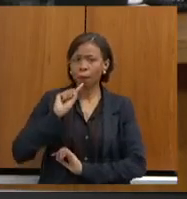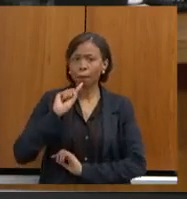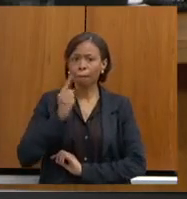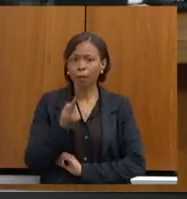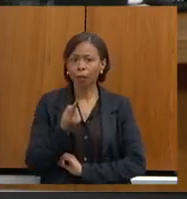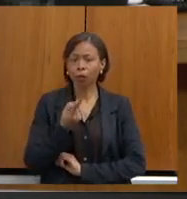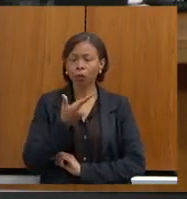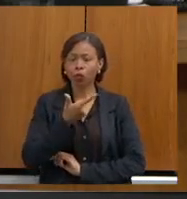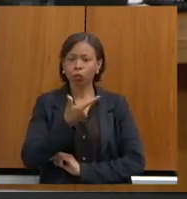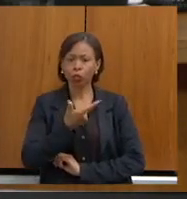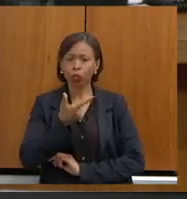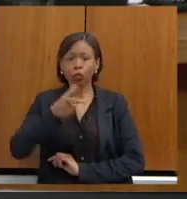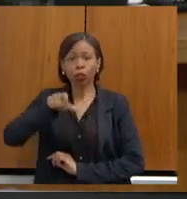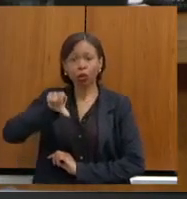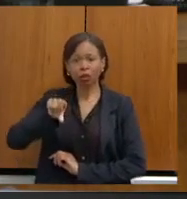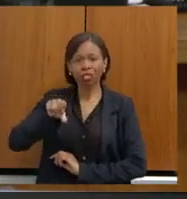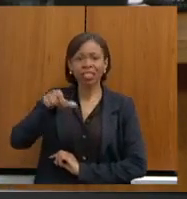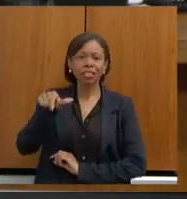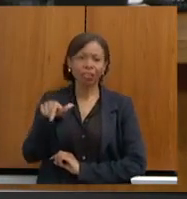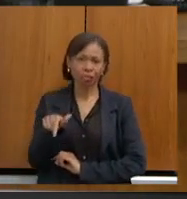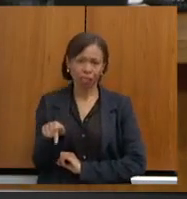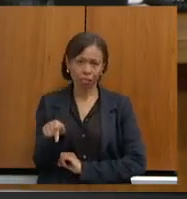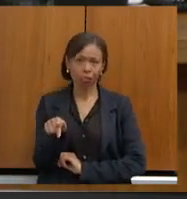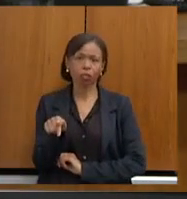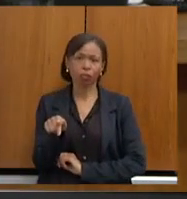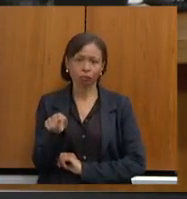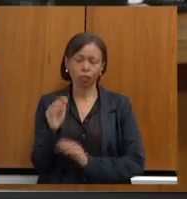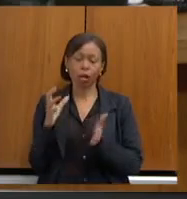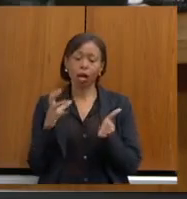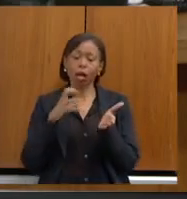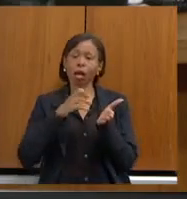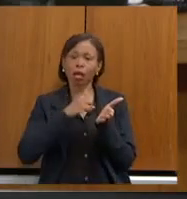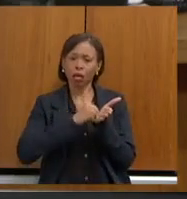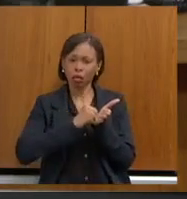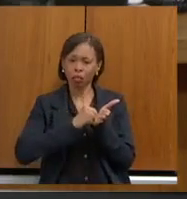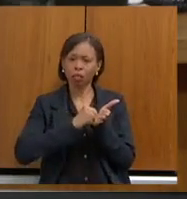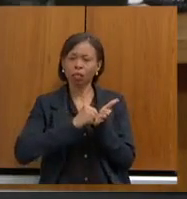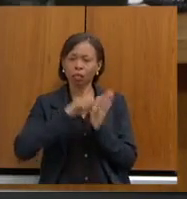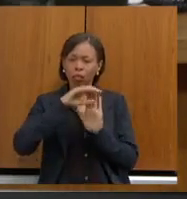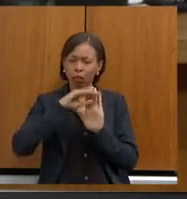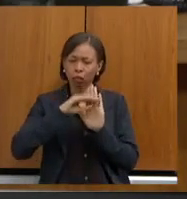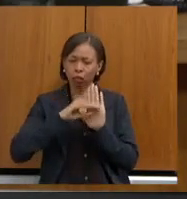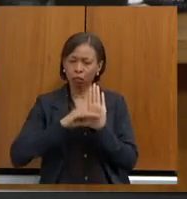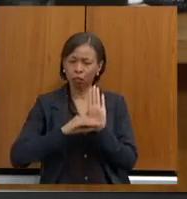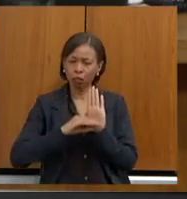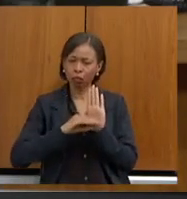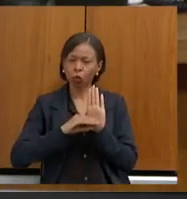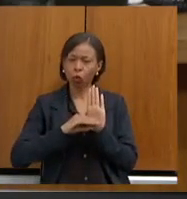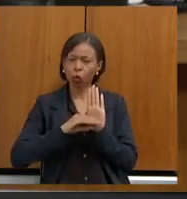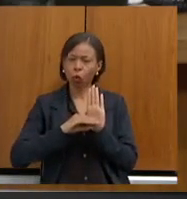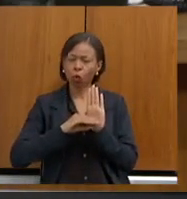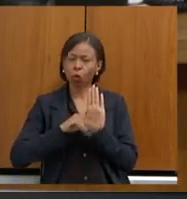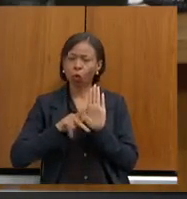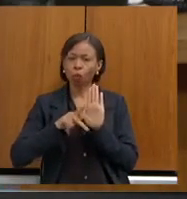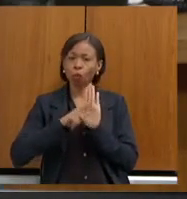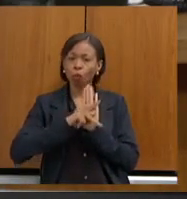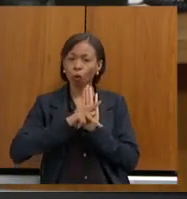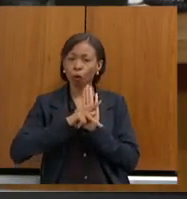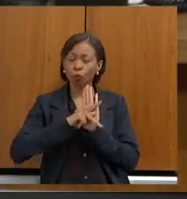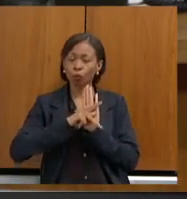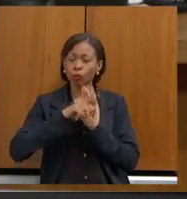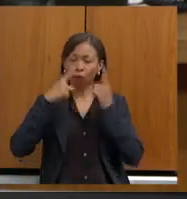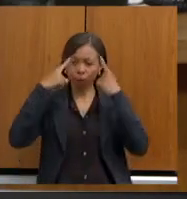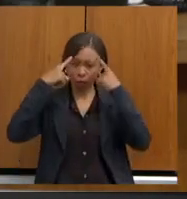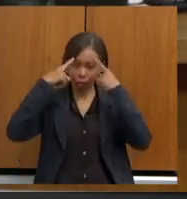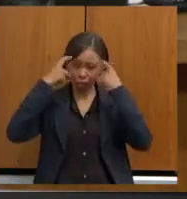1297 registros feitos relacionados à violência A Pesca e familiar